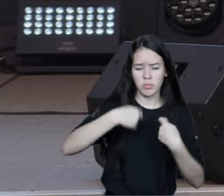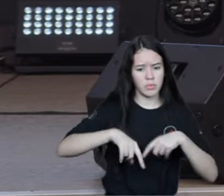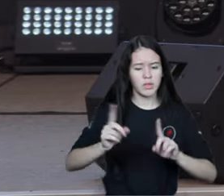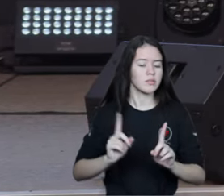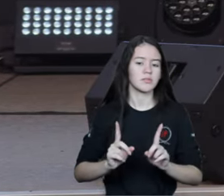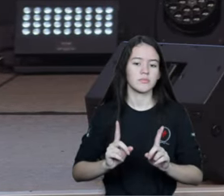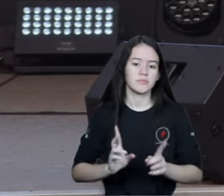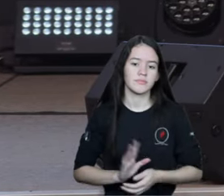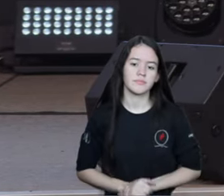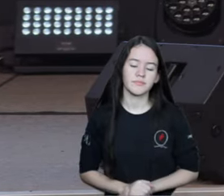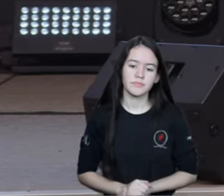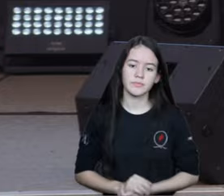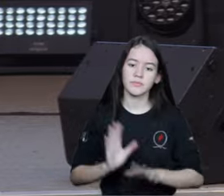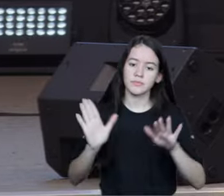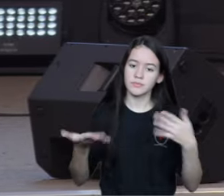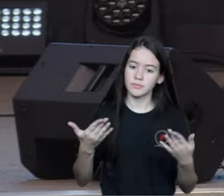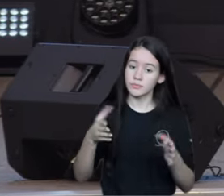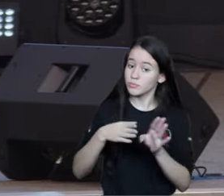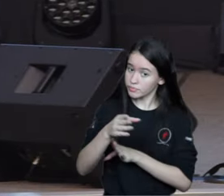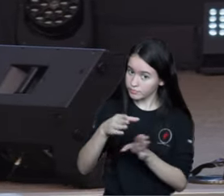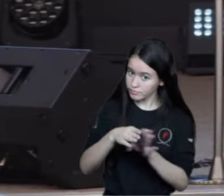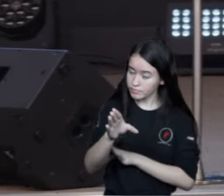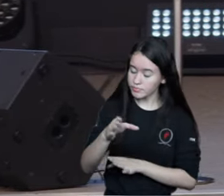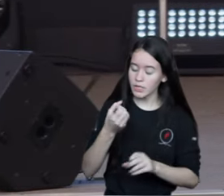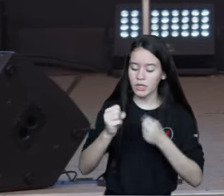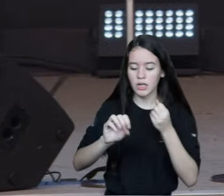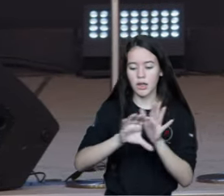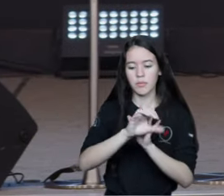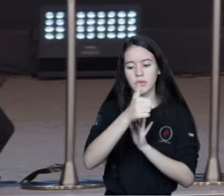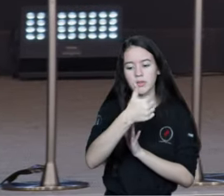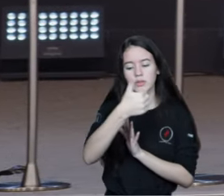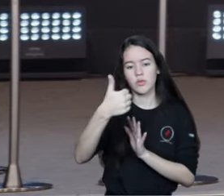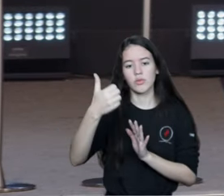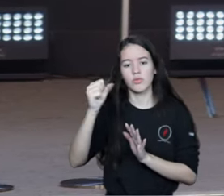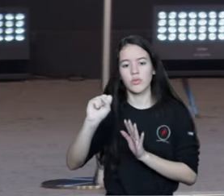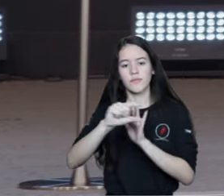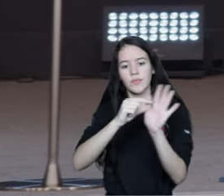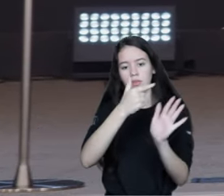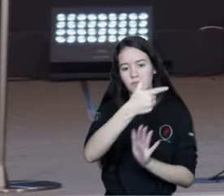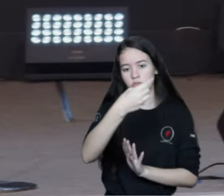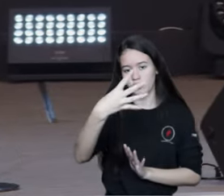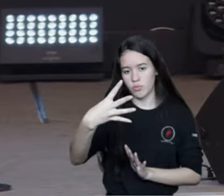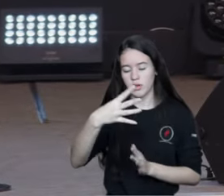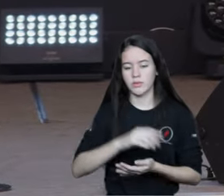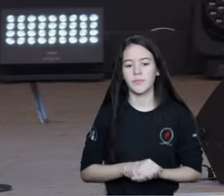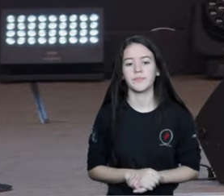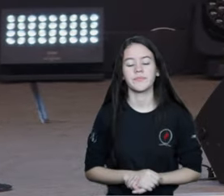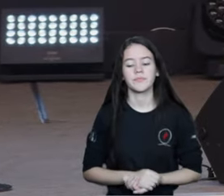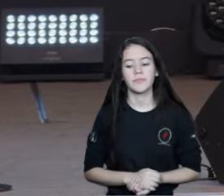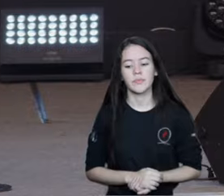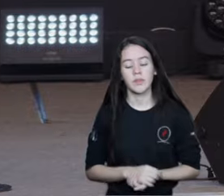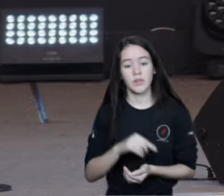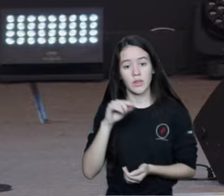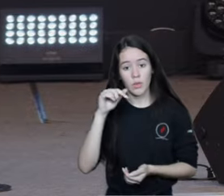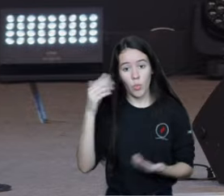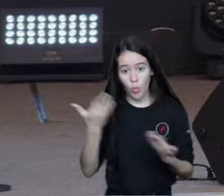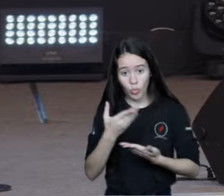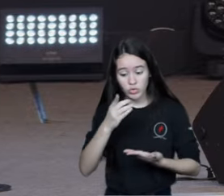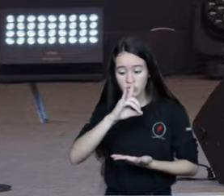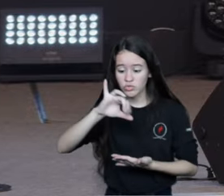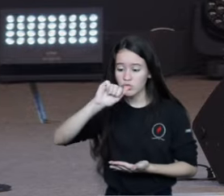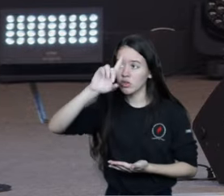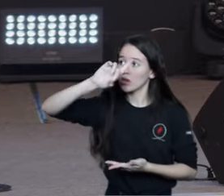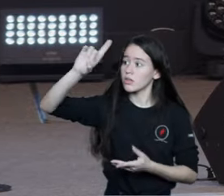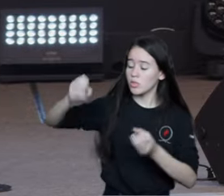amanhã então toma aqui a receita Salmo 118 Versículo 24 Este é o dia